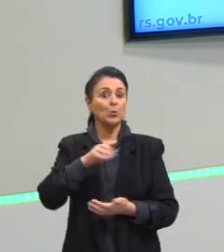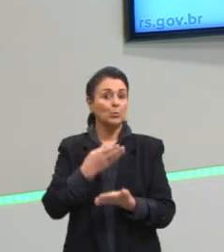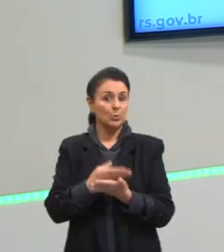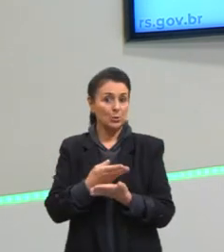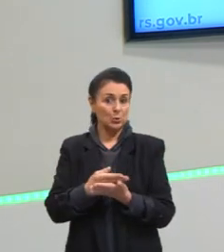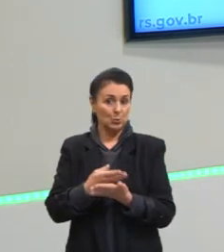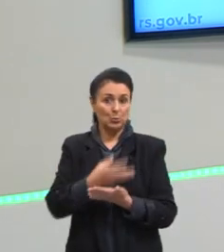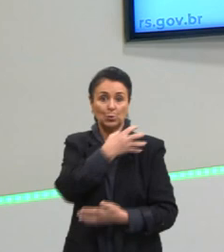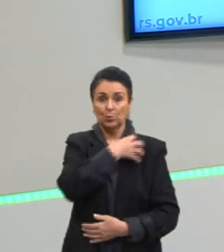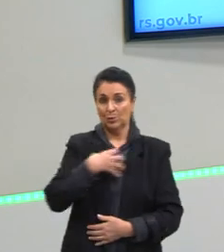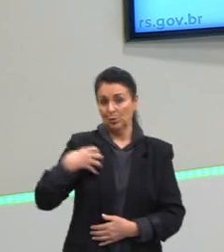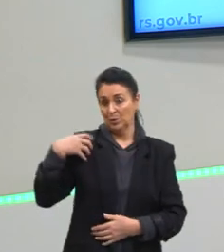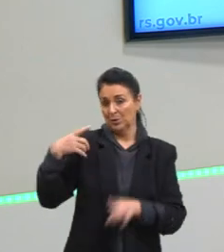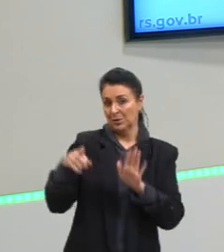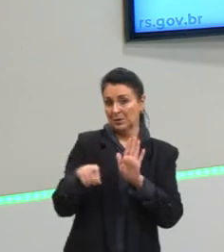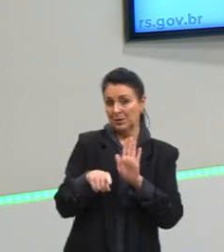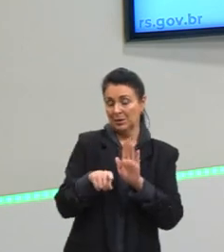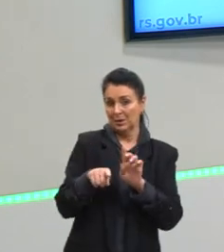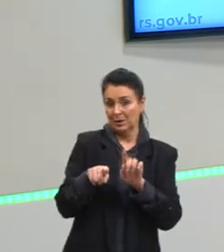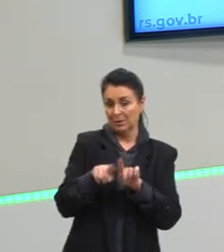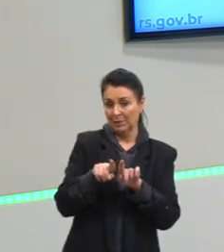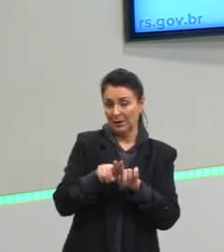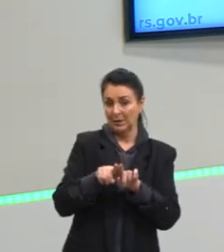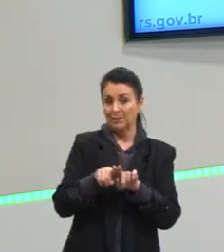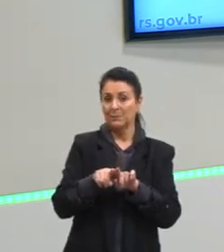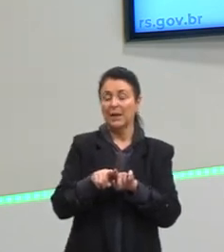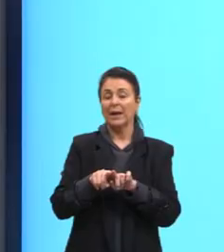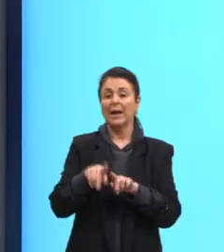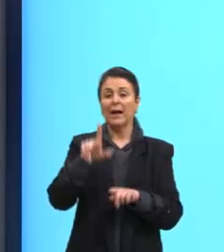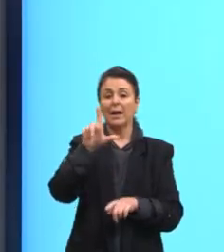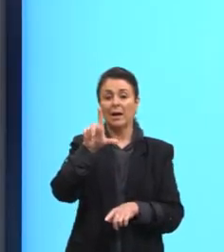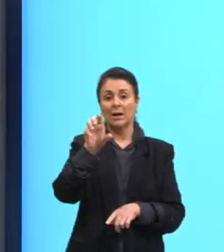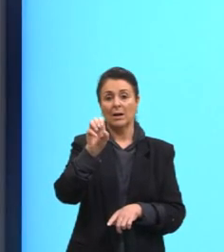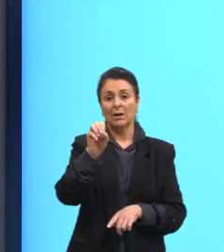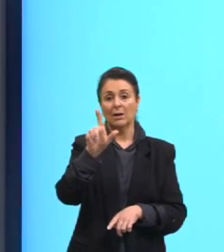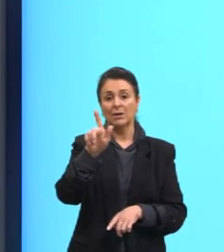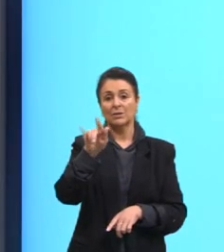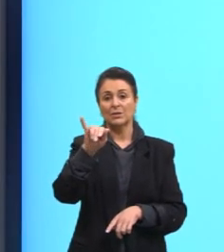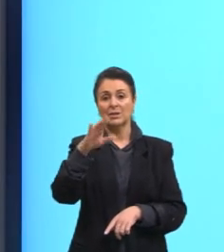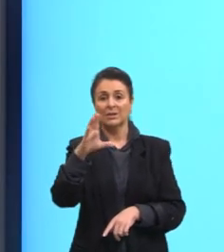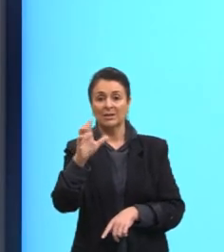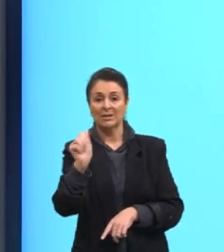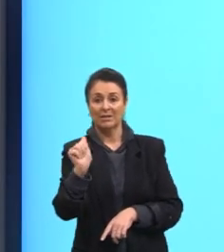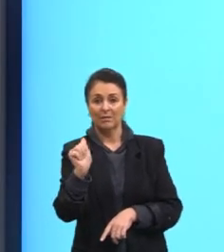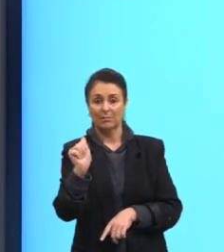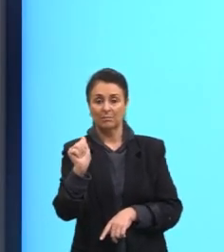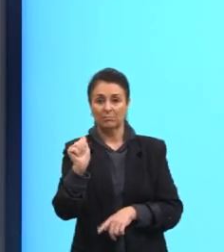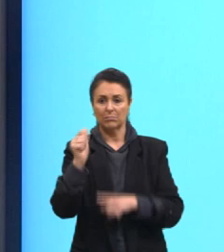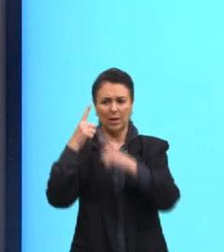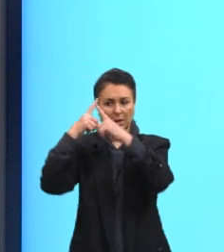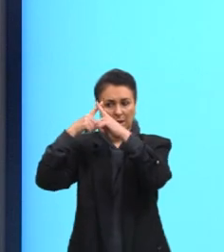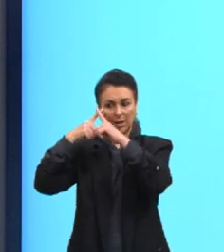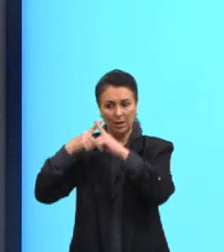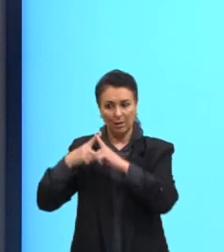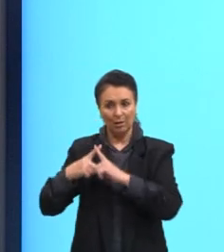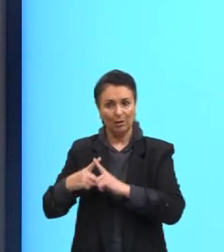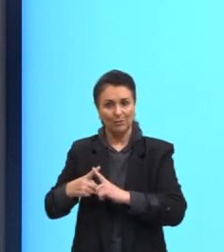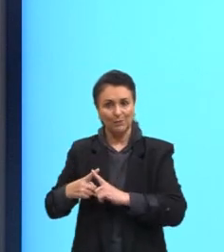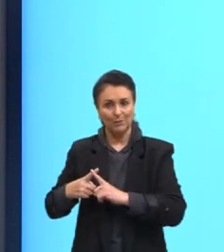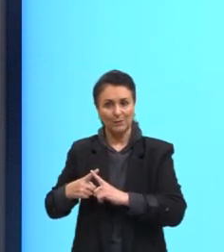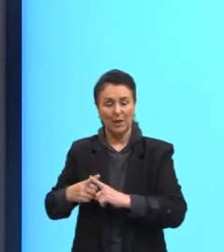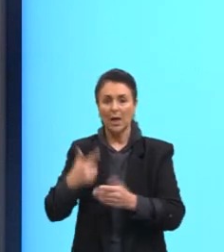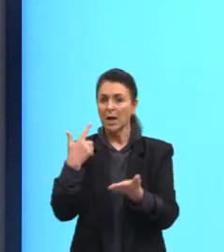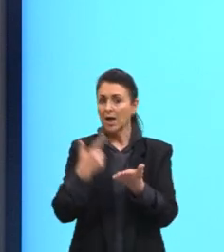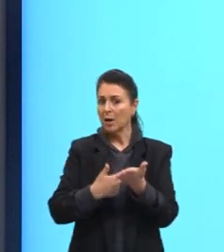estudo do nosso amigo Aristóteles é sobre a lógica o órgão do Aristóteles é um livro Esse é um livro do